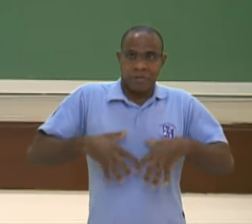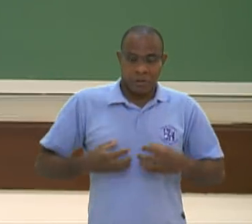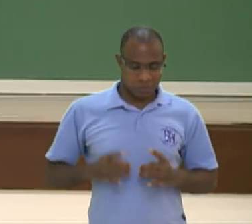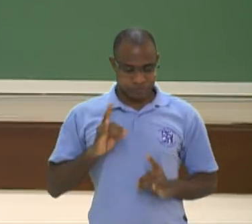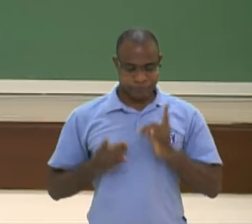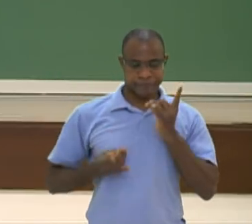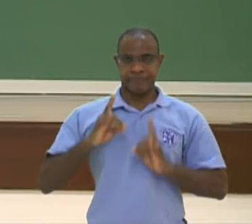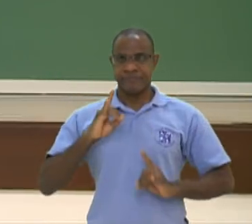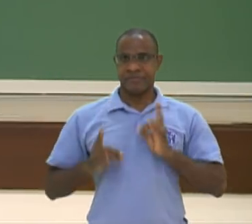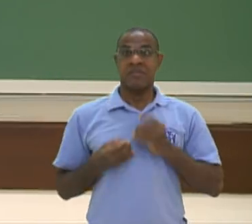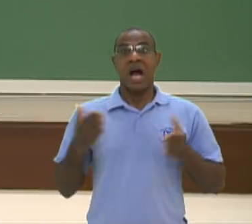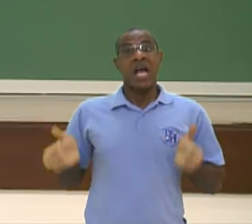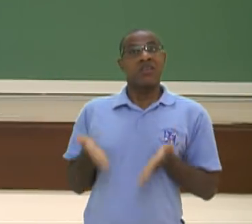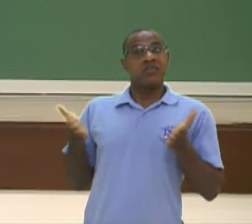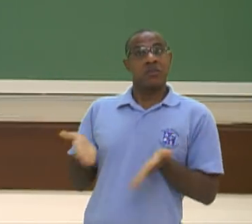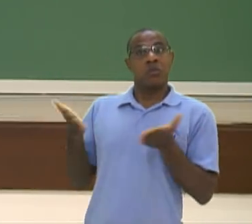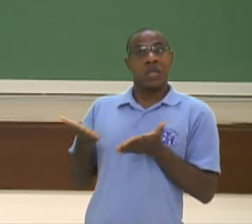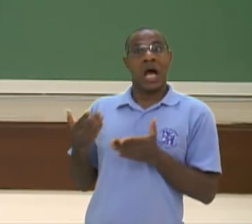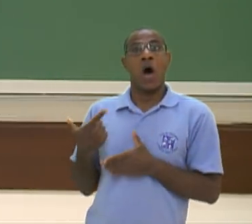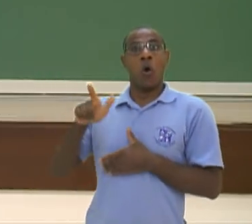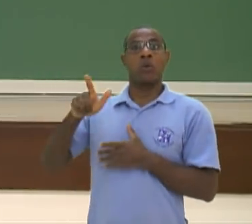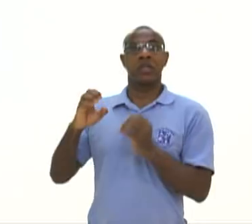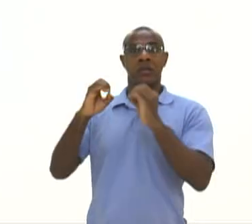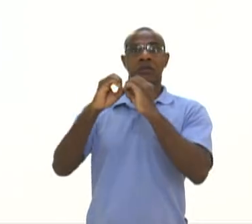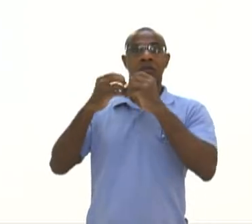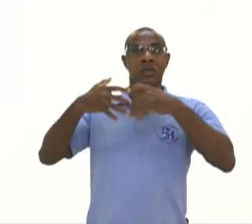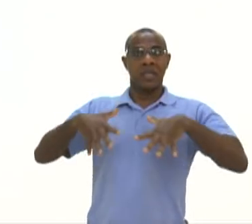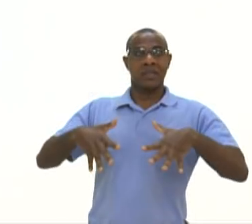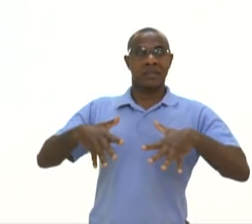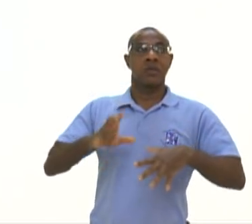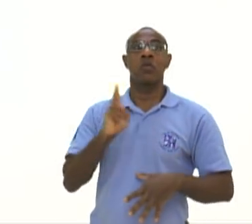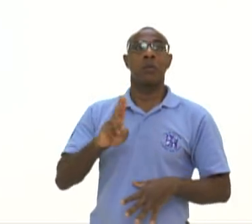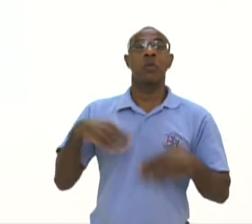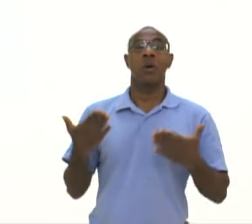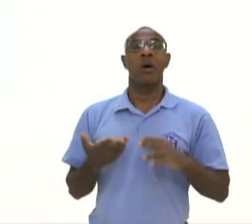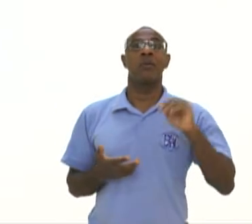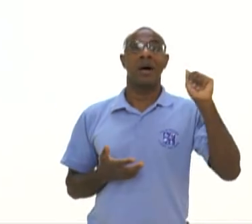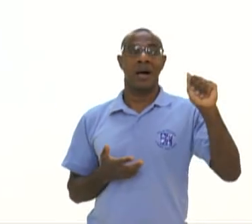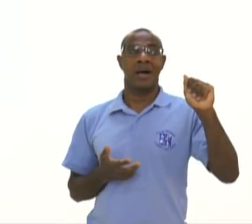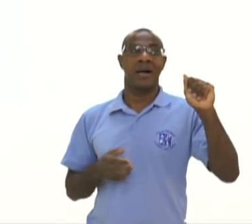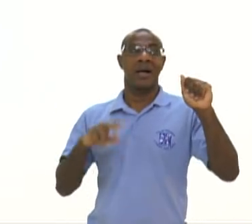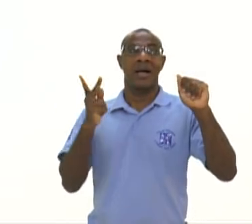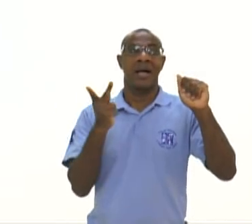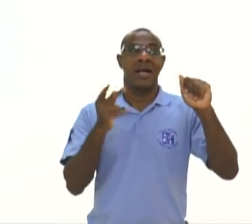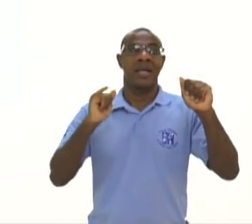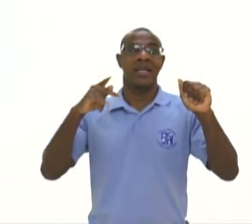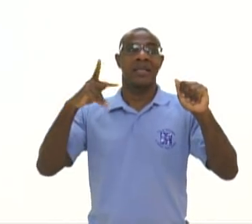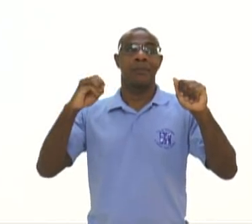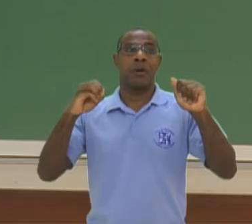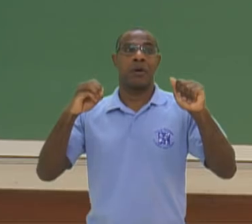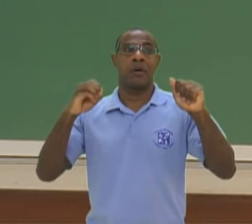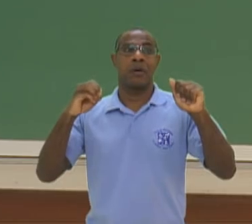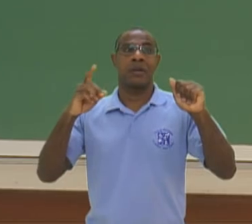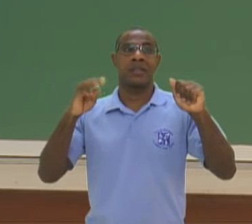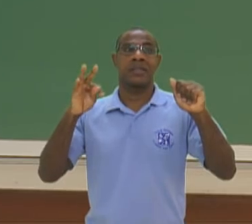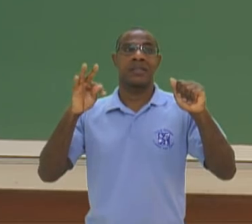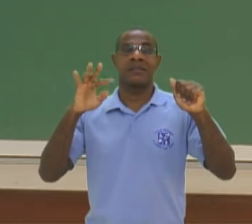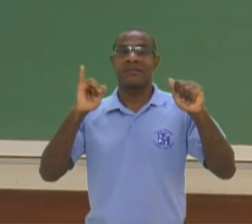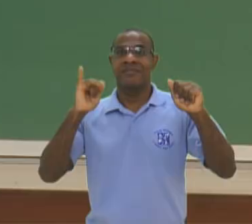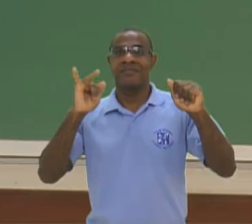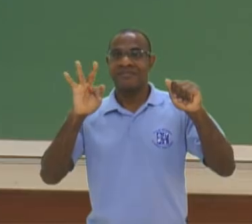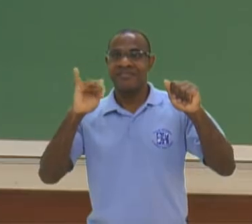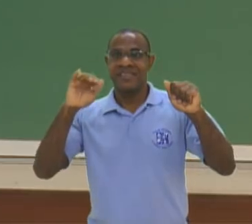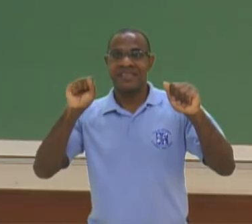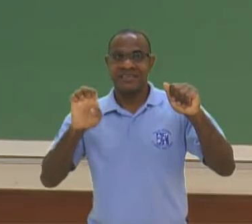glândulas, por isso que ela é a glândula mestra. Ela é a hipófise, tá? Então, guarda aí, glândula mestra é a hipófise que